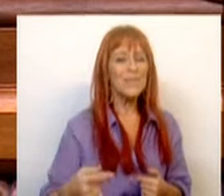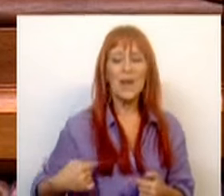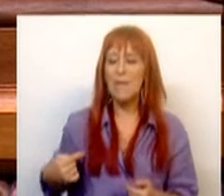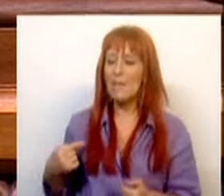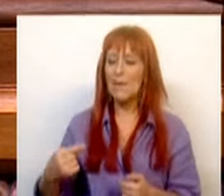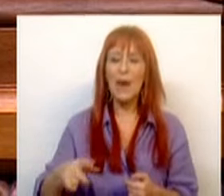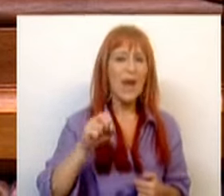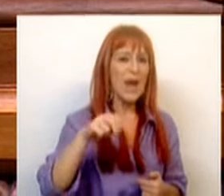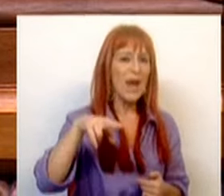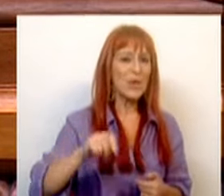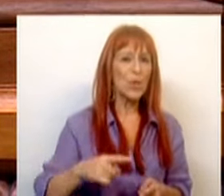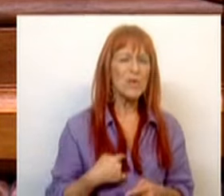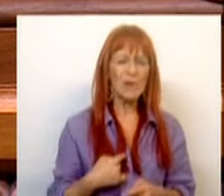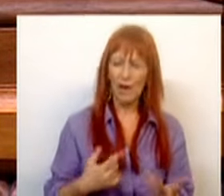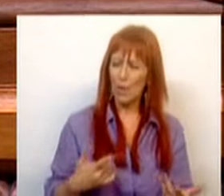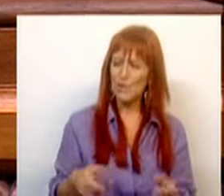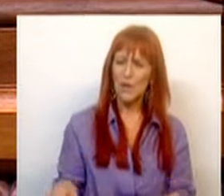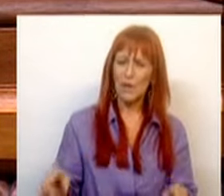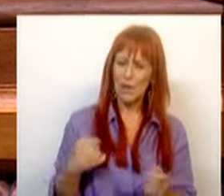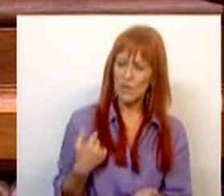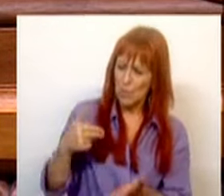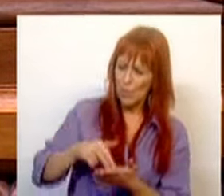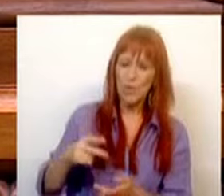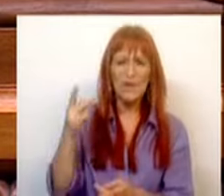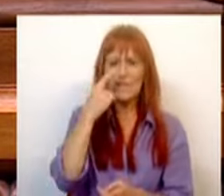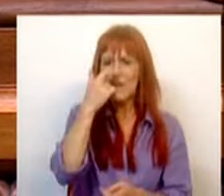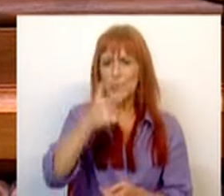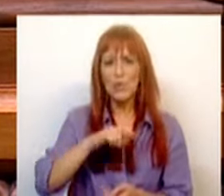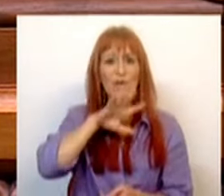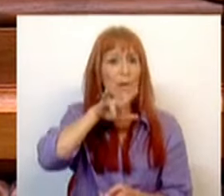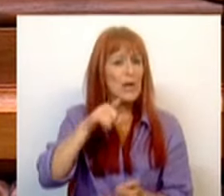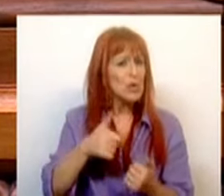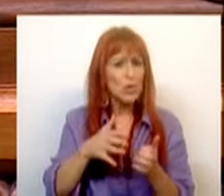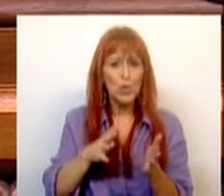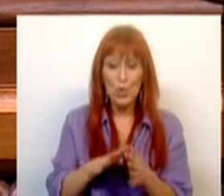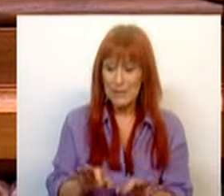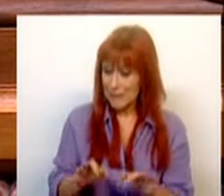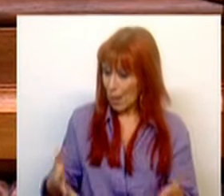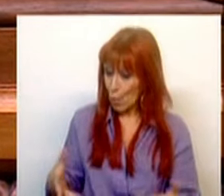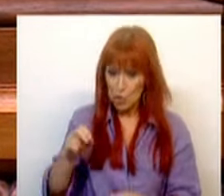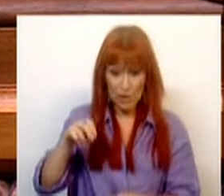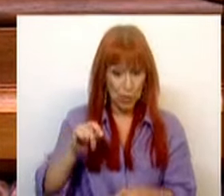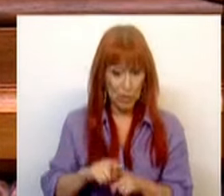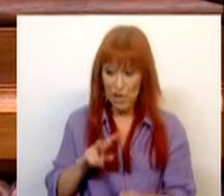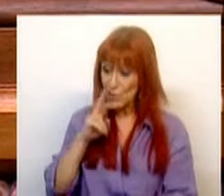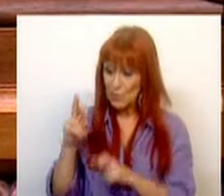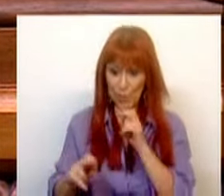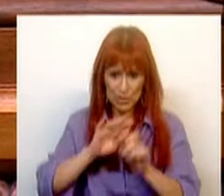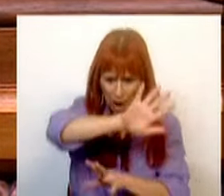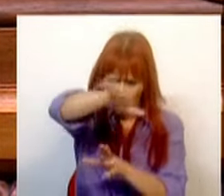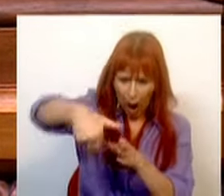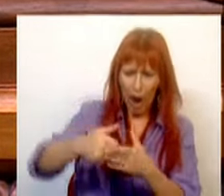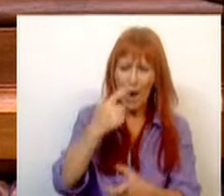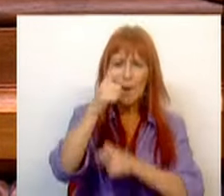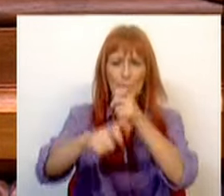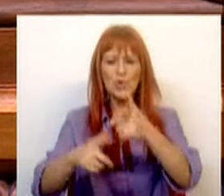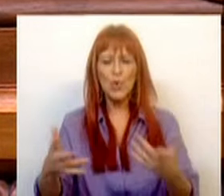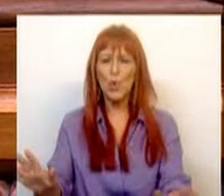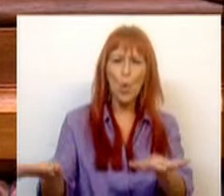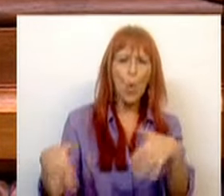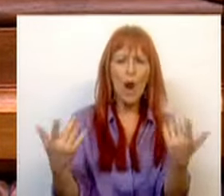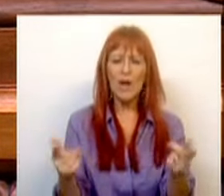Todos os dias o SNS inova e está presente na vida de todas as famílias. Nunca como hoje o SNS deu uma resposta tão abrangente aos cidadãos, qualquer